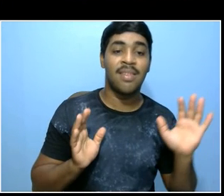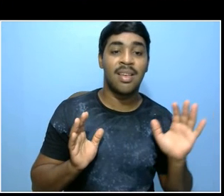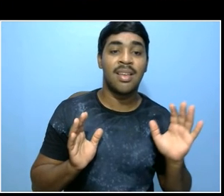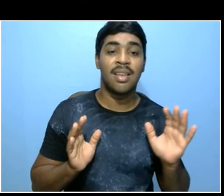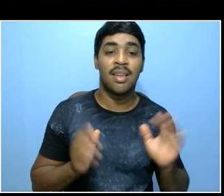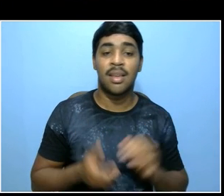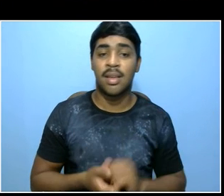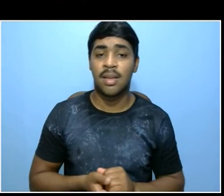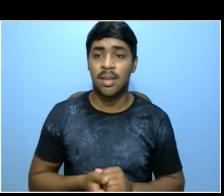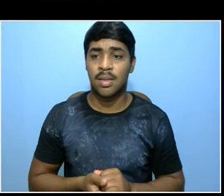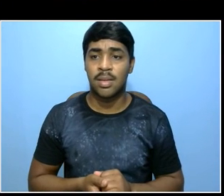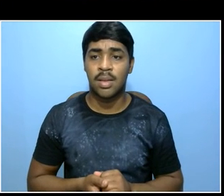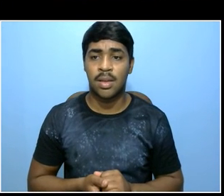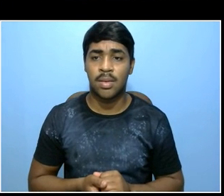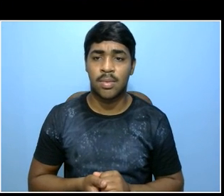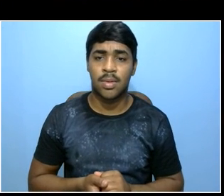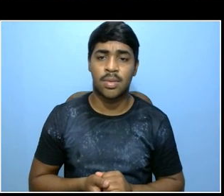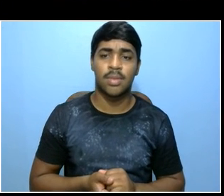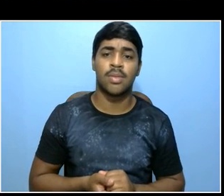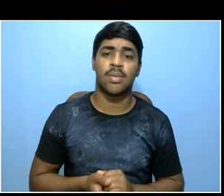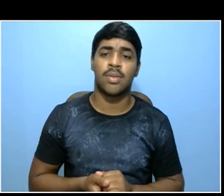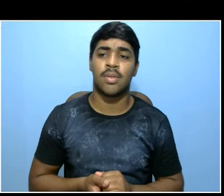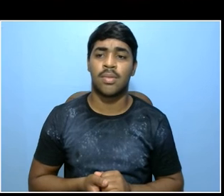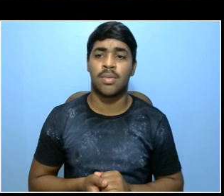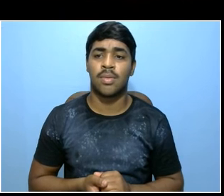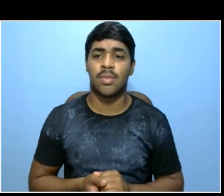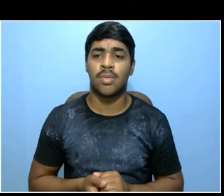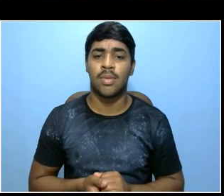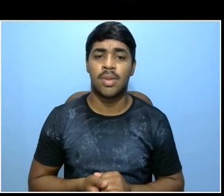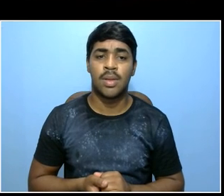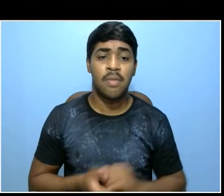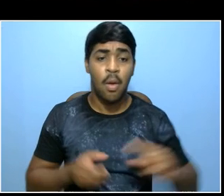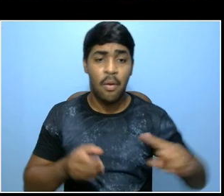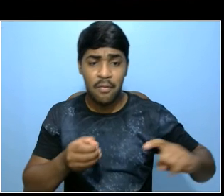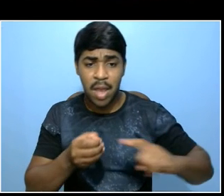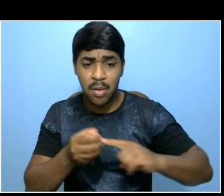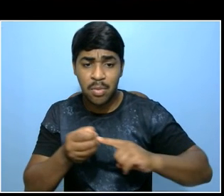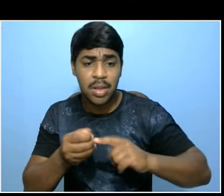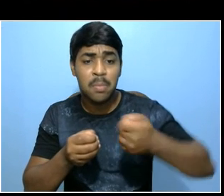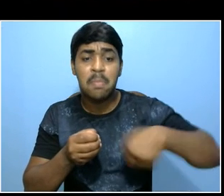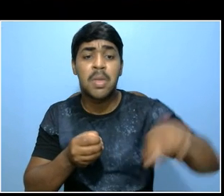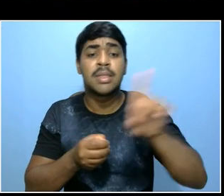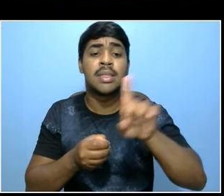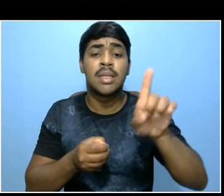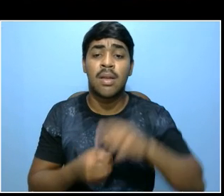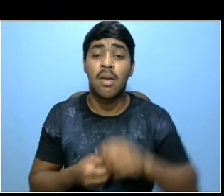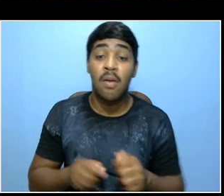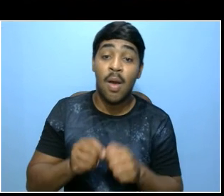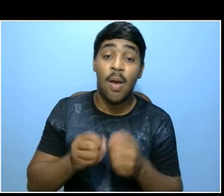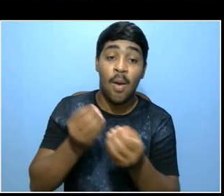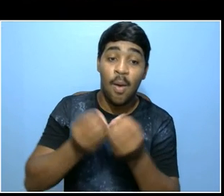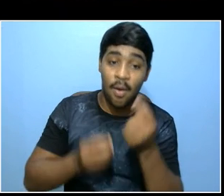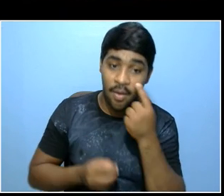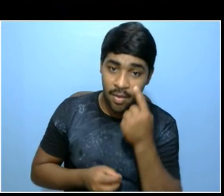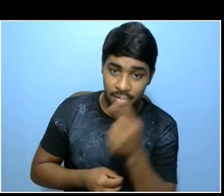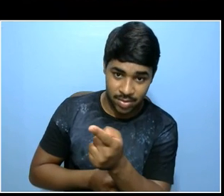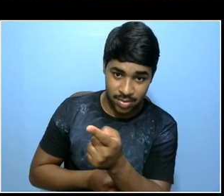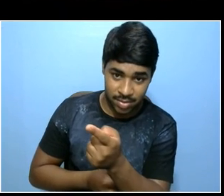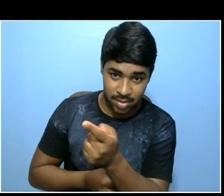né? Mas isso acontece, por exemplo, com as abelhas, tá? Então, como que acontece esse tipo de reprodução que é a